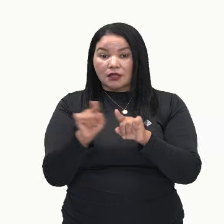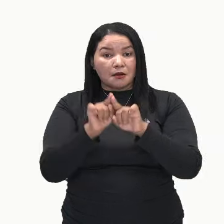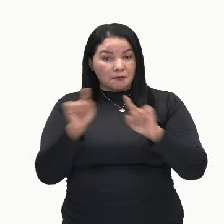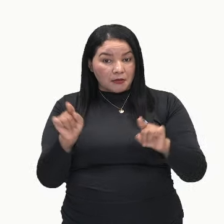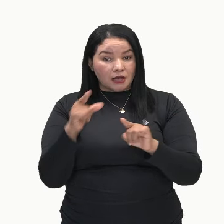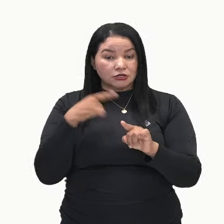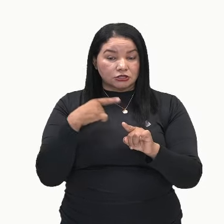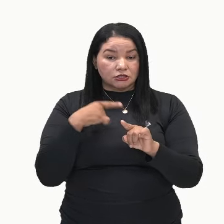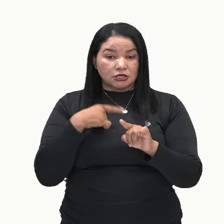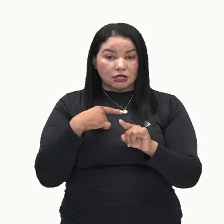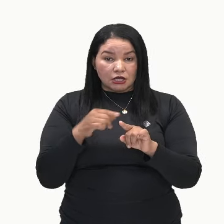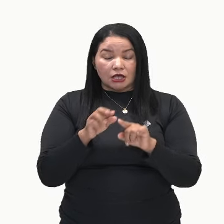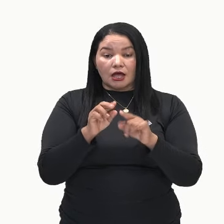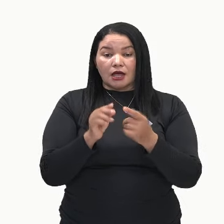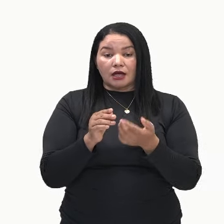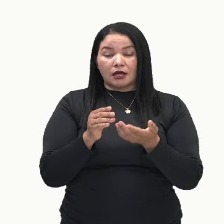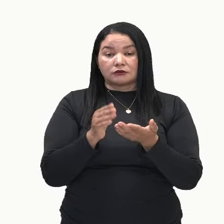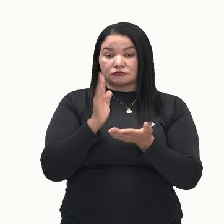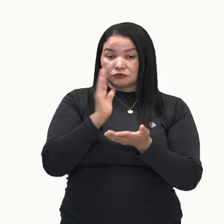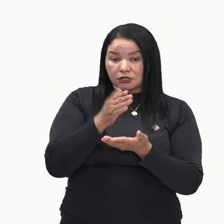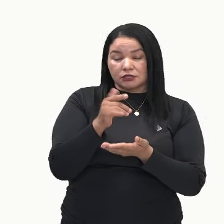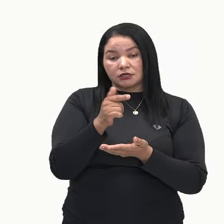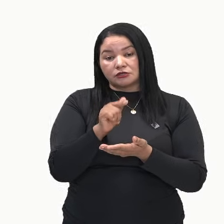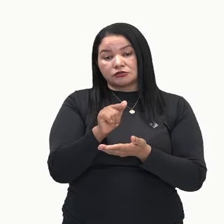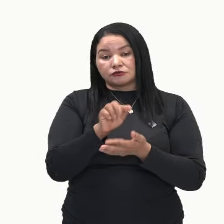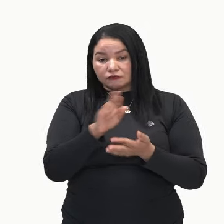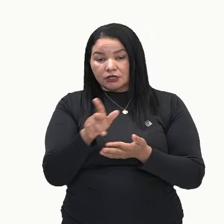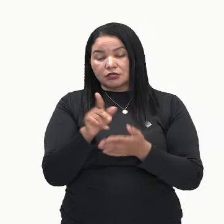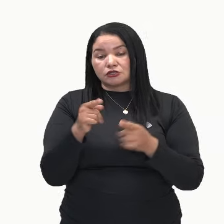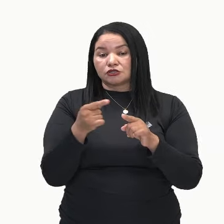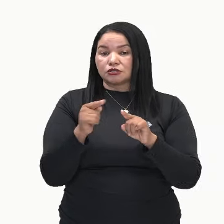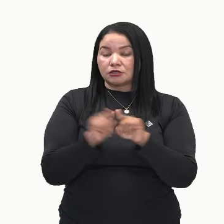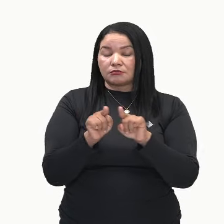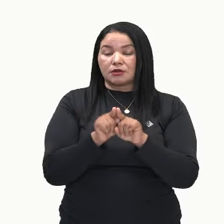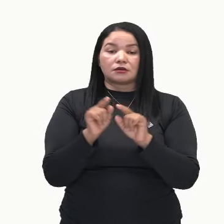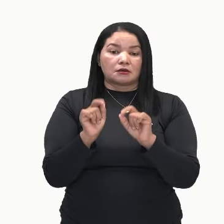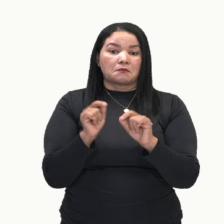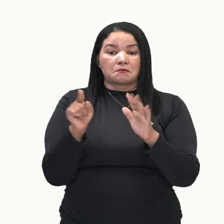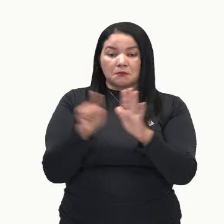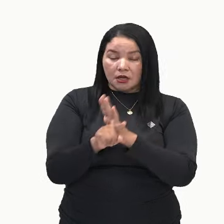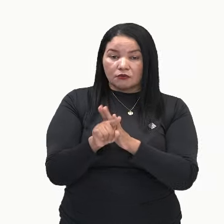indiretas que levam um ponto final. Elas também fazem perguntas, mas essas